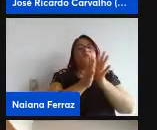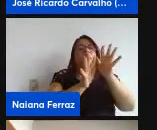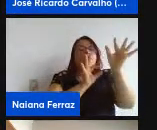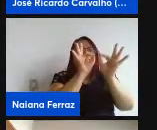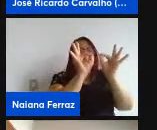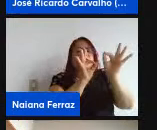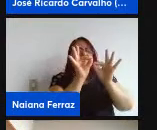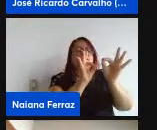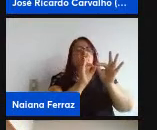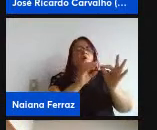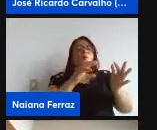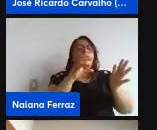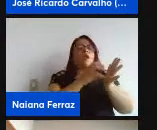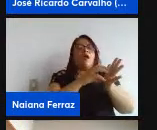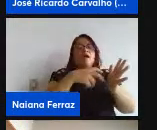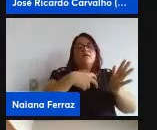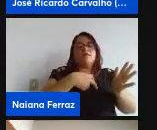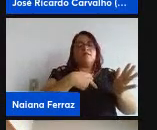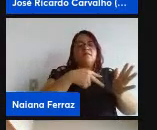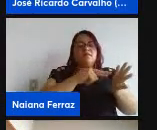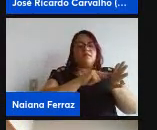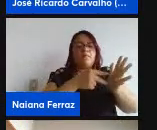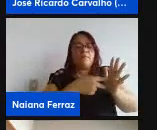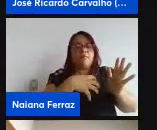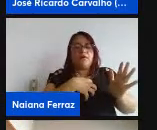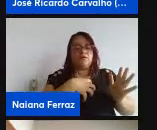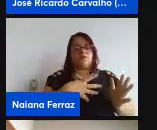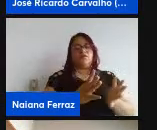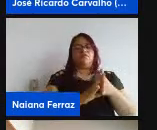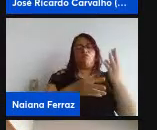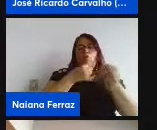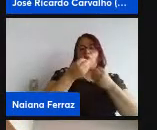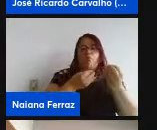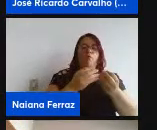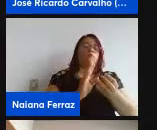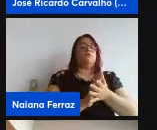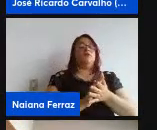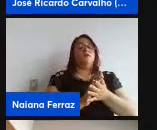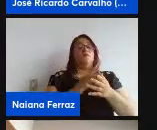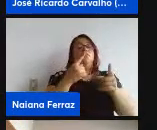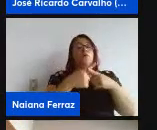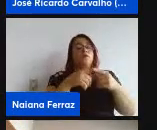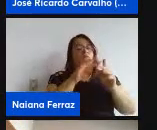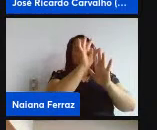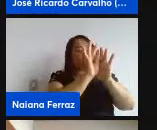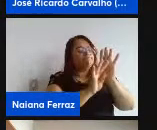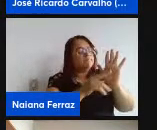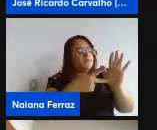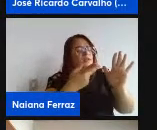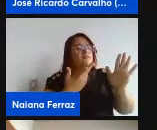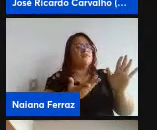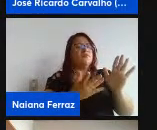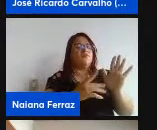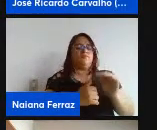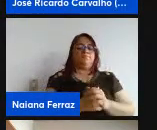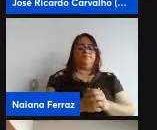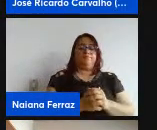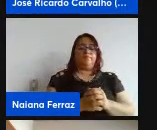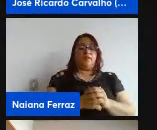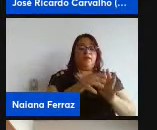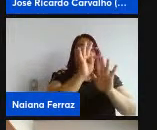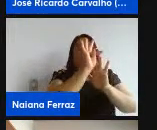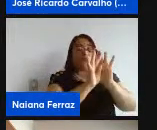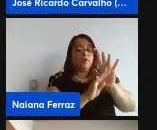gente está tratando aí de um texto literário, né? De um texto que assume essa perspectiva. Então, o texto que o aluno escreveu,